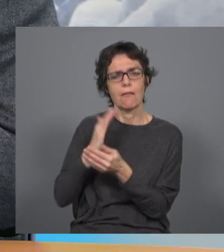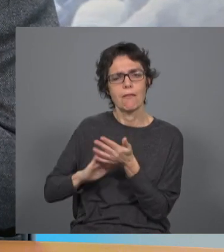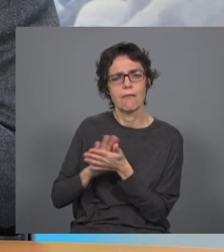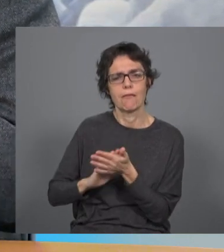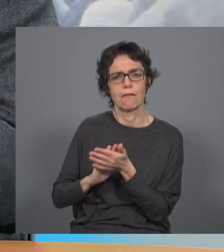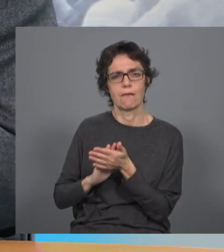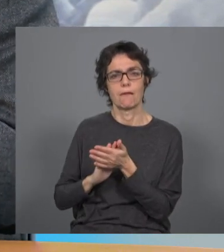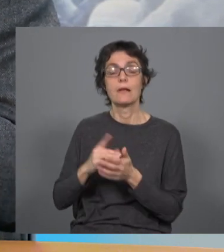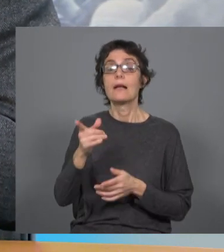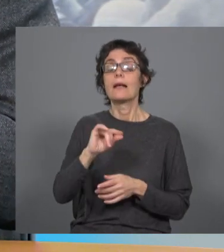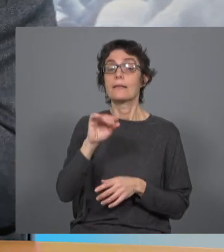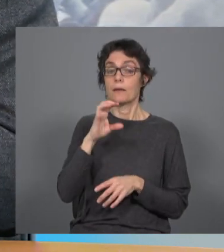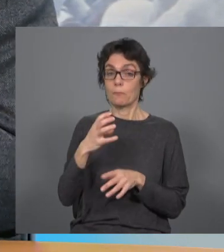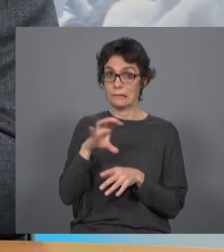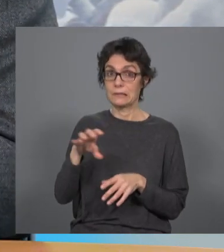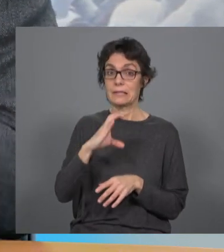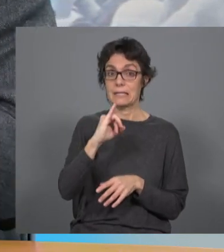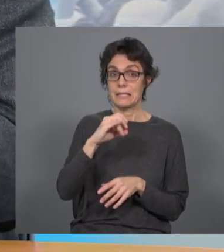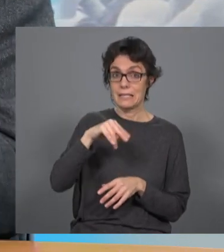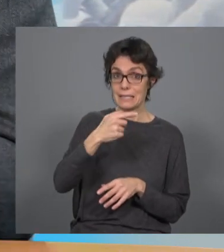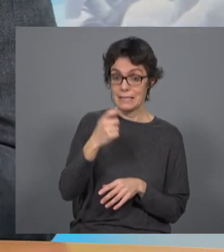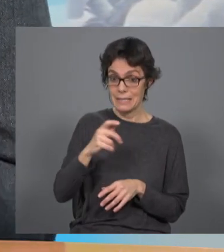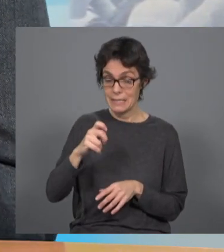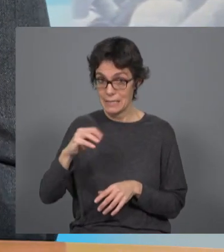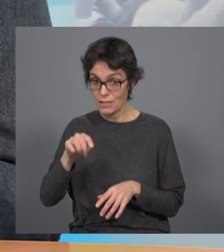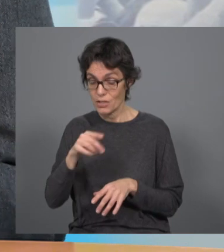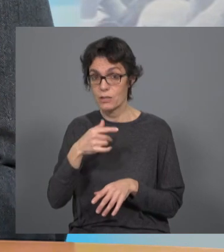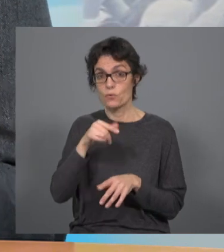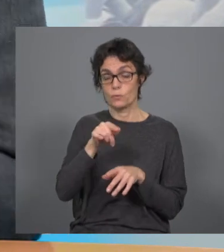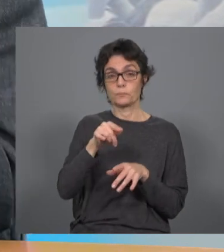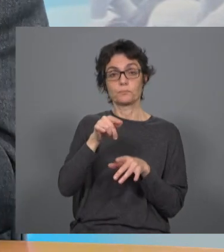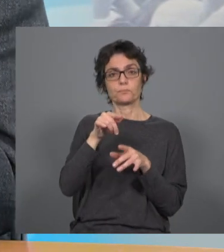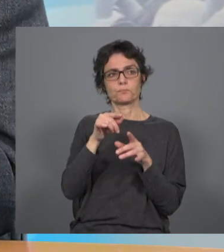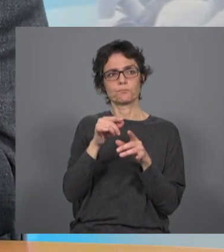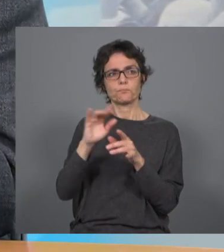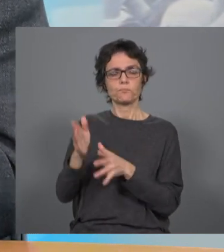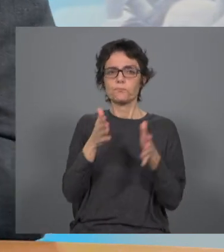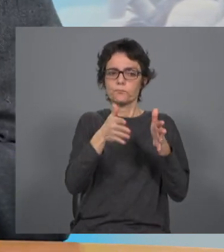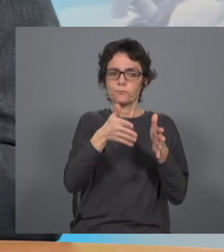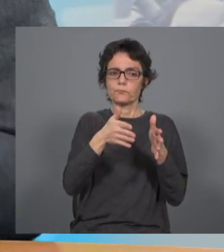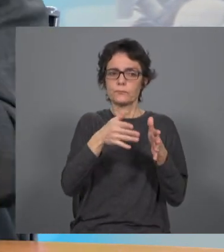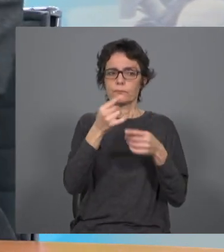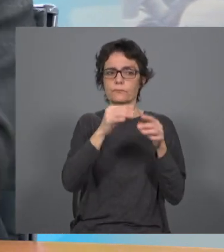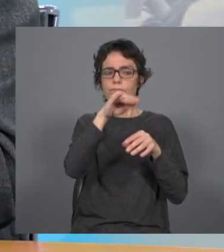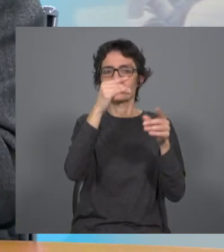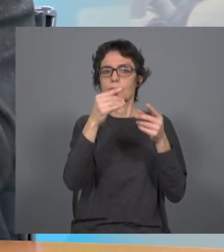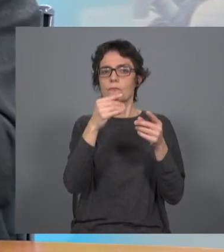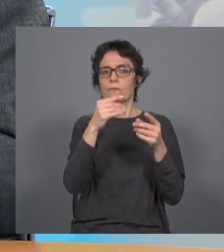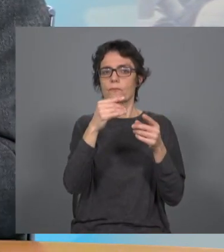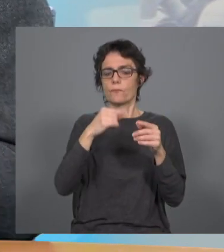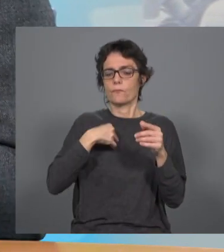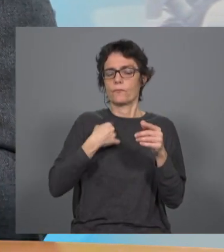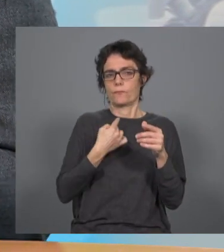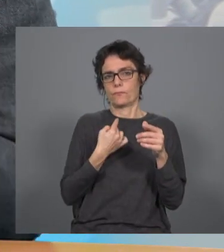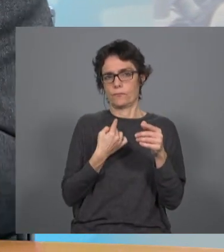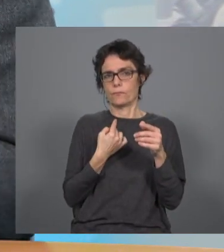vetor do sentido, da simbólica das cinzas. Se por um lado ele é um apelo muito individualizado, a outra forma